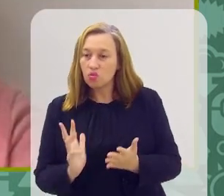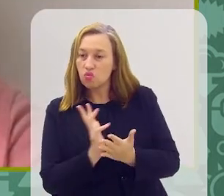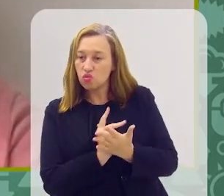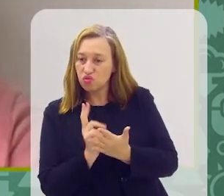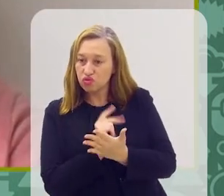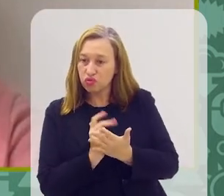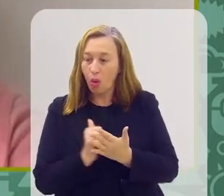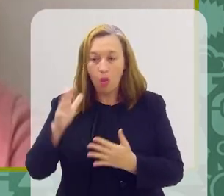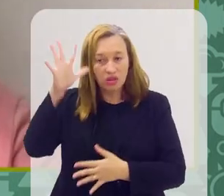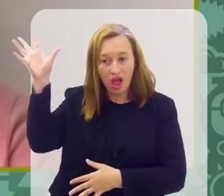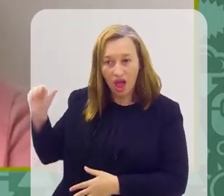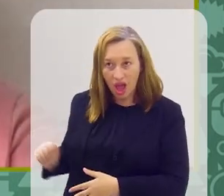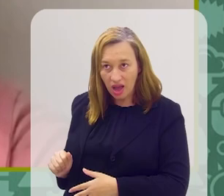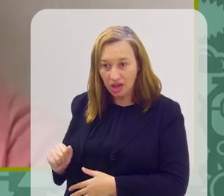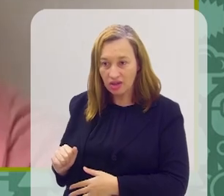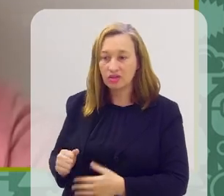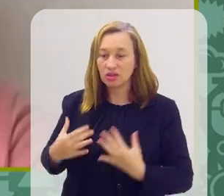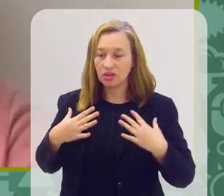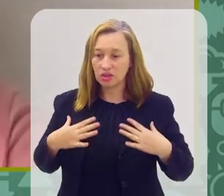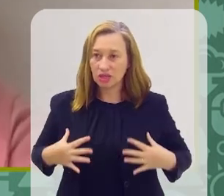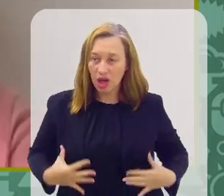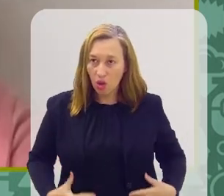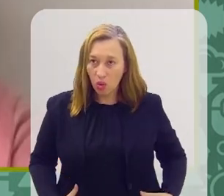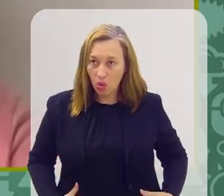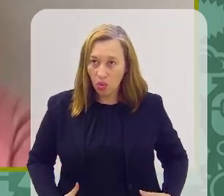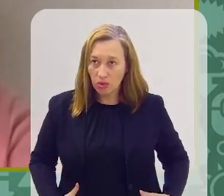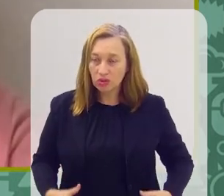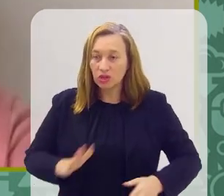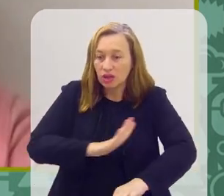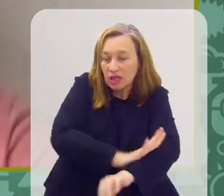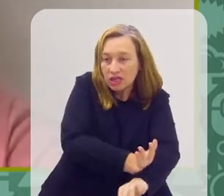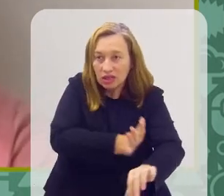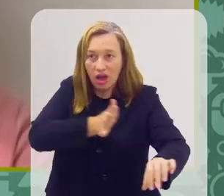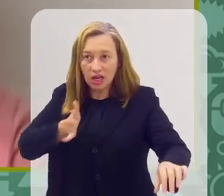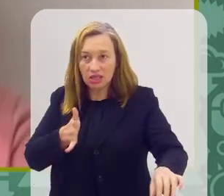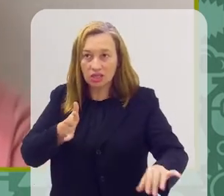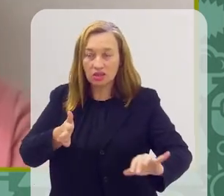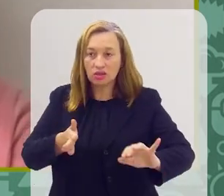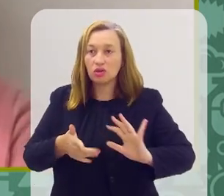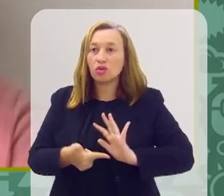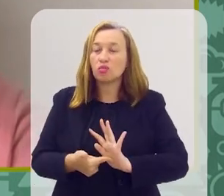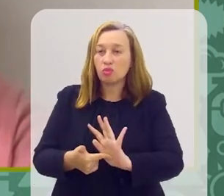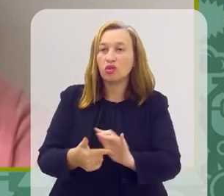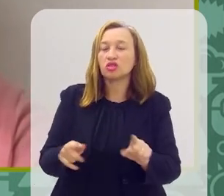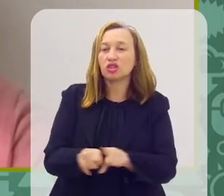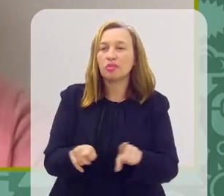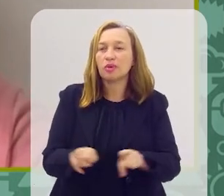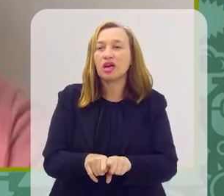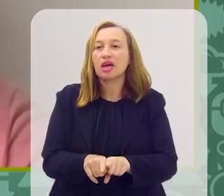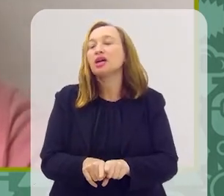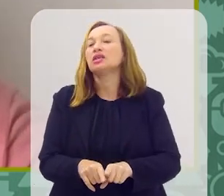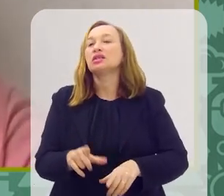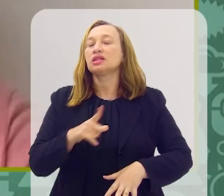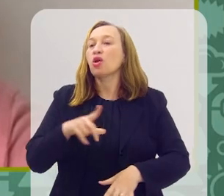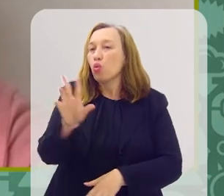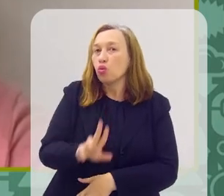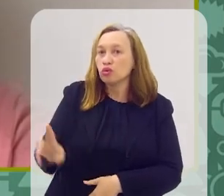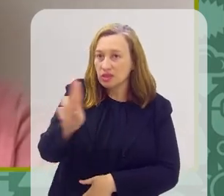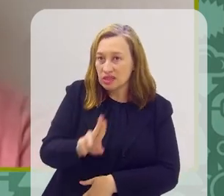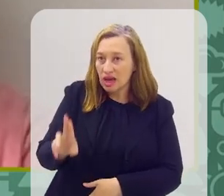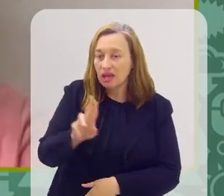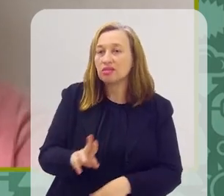um design africano que eu utilizo também para referenciar essa questão do antirracismo. E a gente